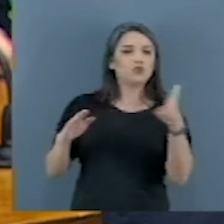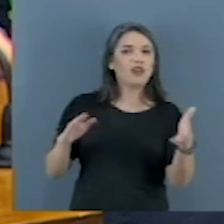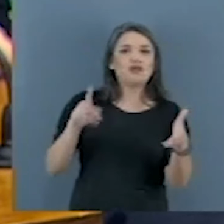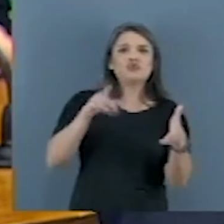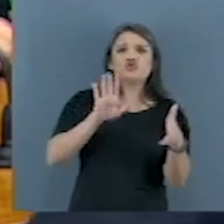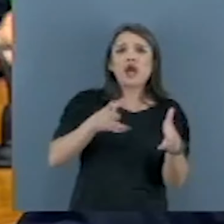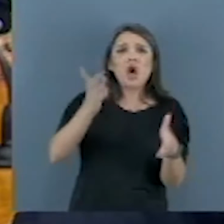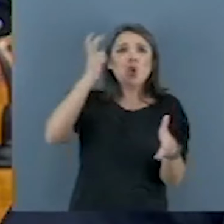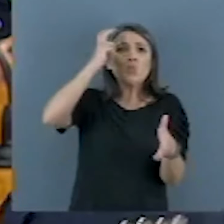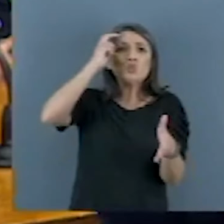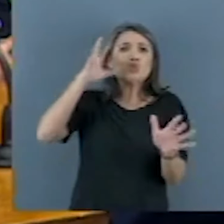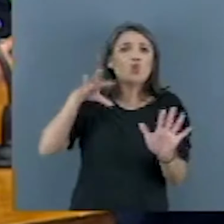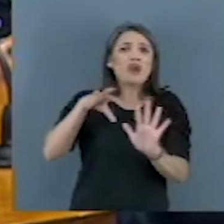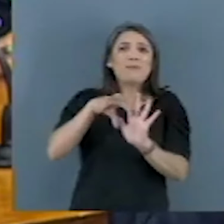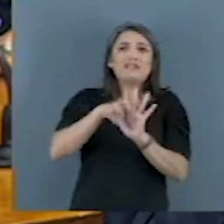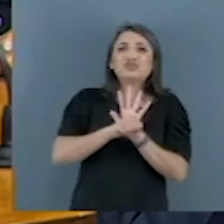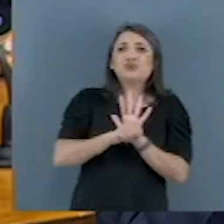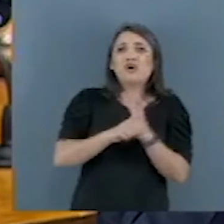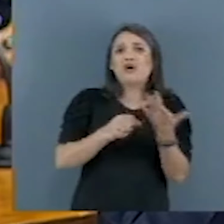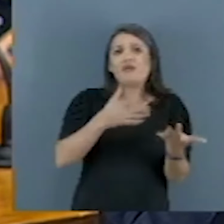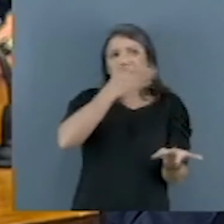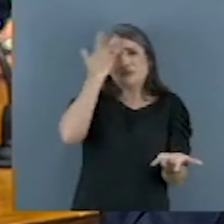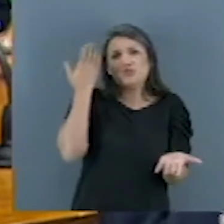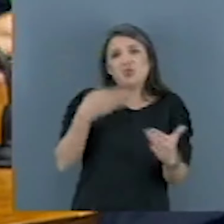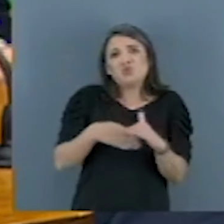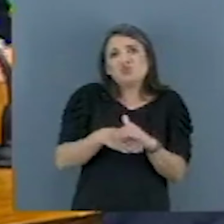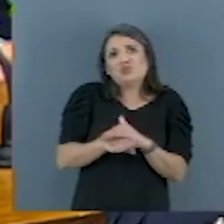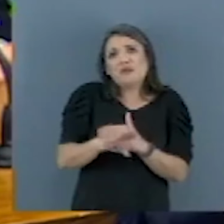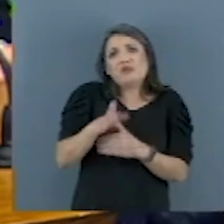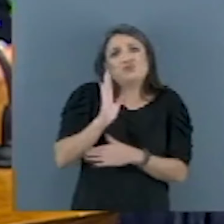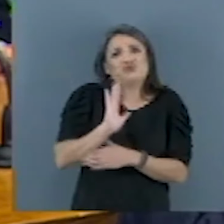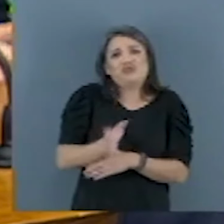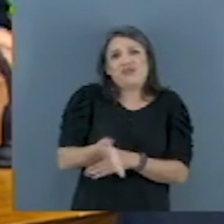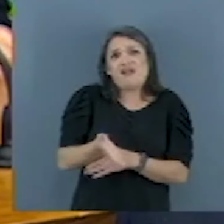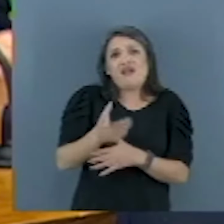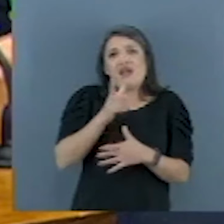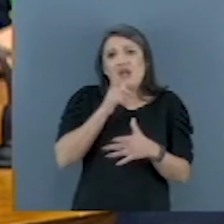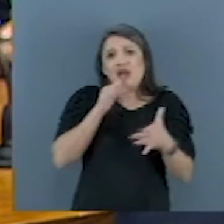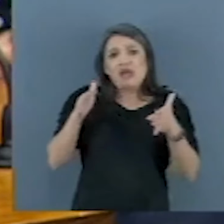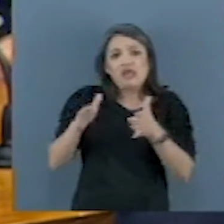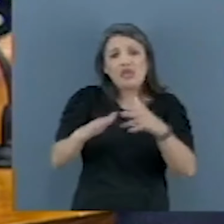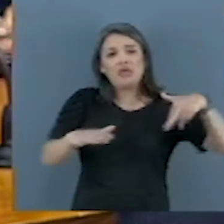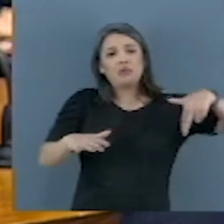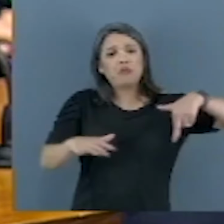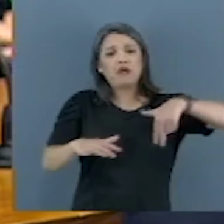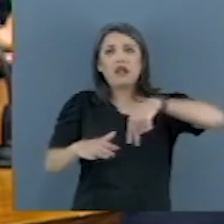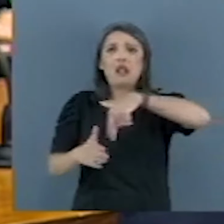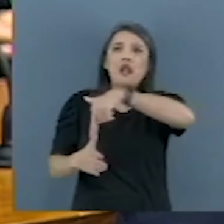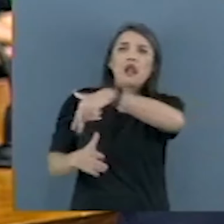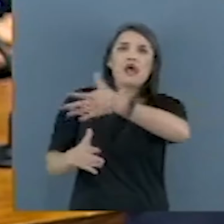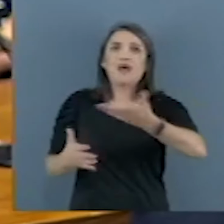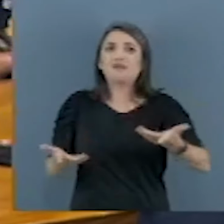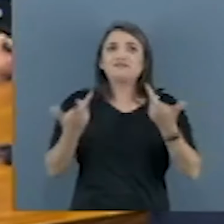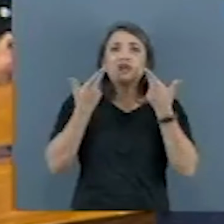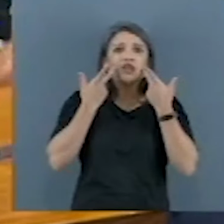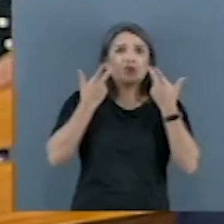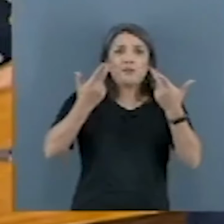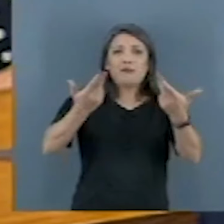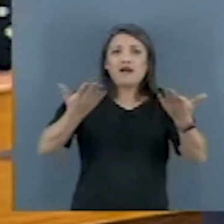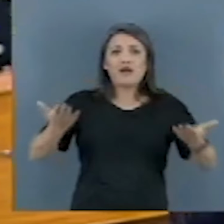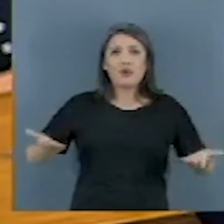Amazônia, que as pessoas andavam era pelo rio, as pessoas andavam pelo rio, né? Nós não tínhamos outro meio de